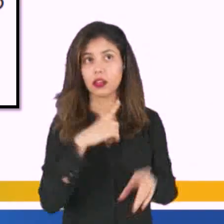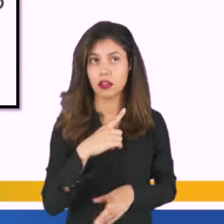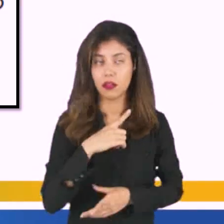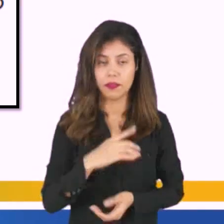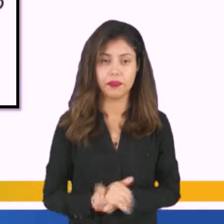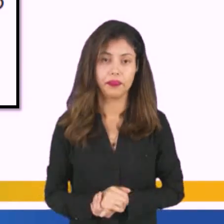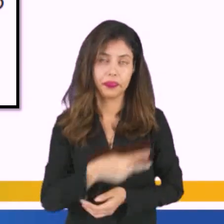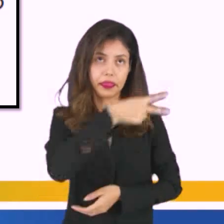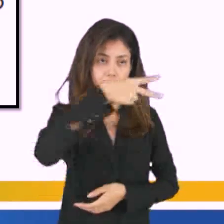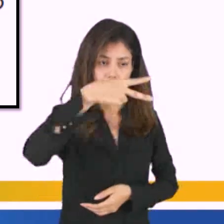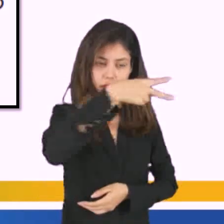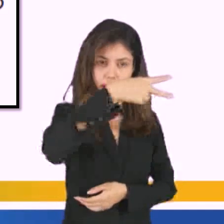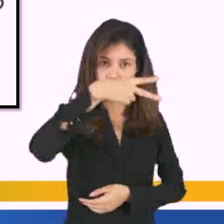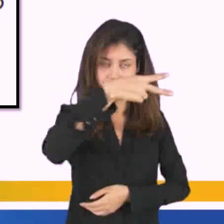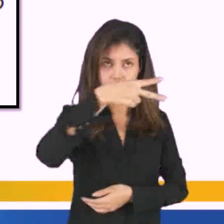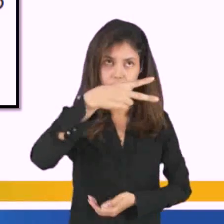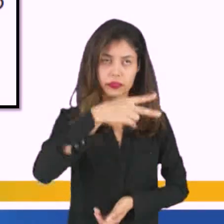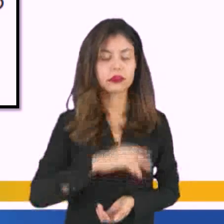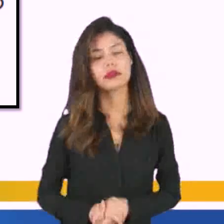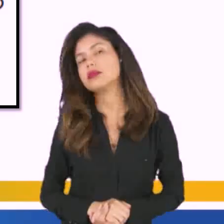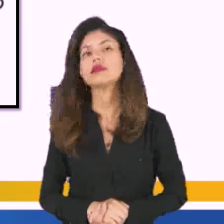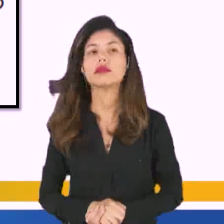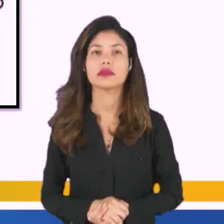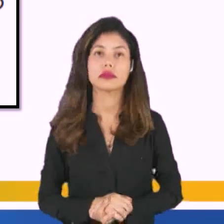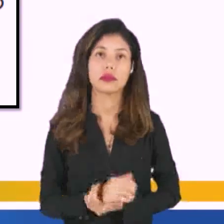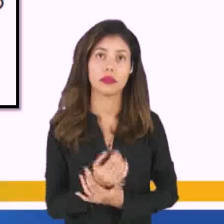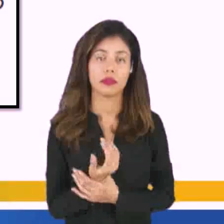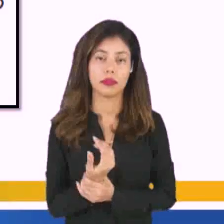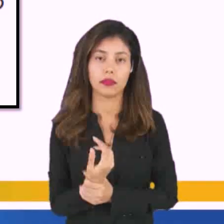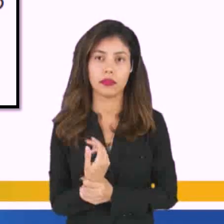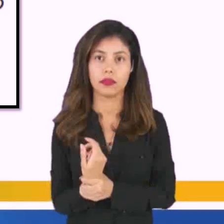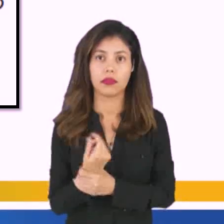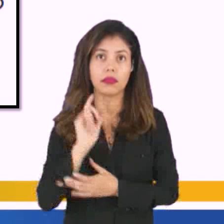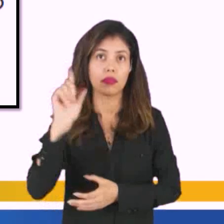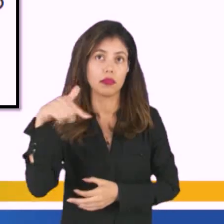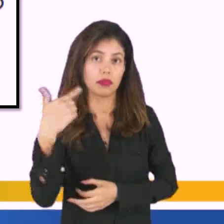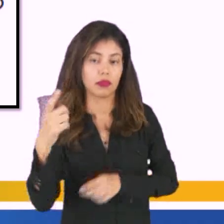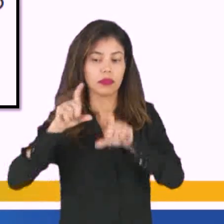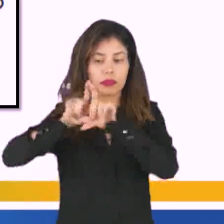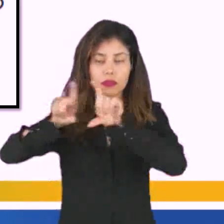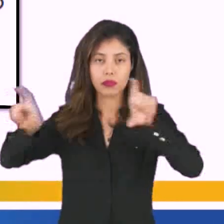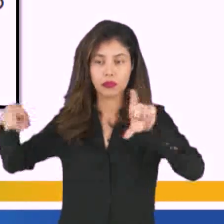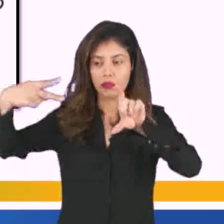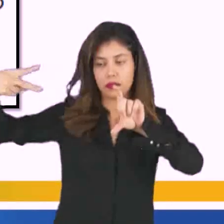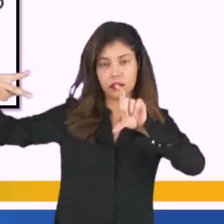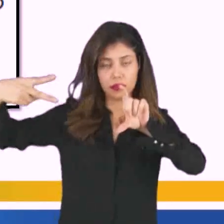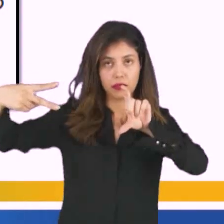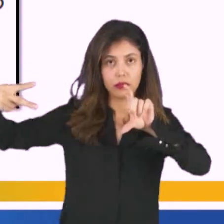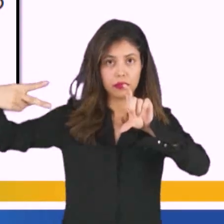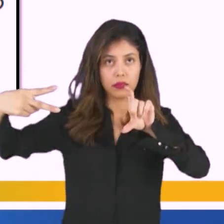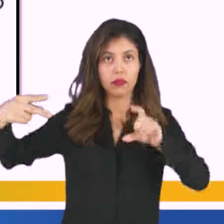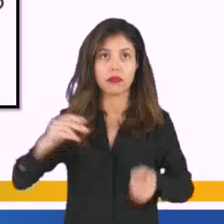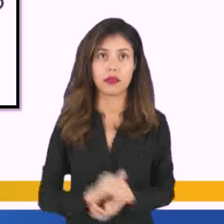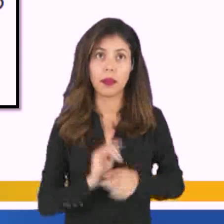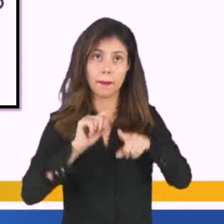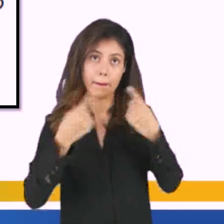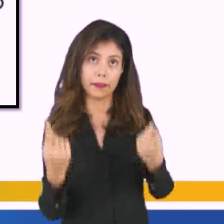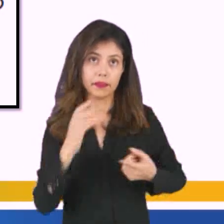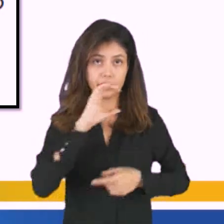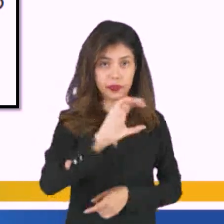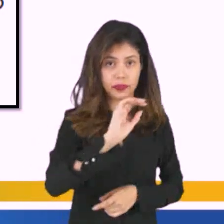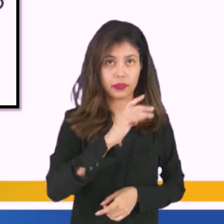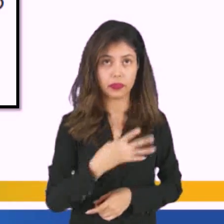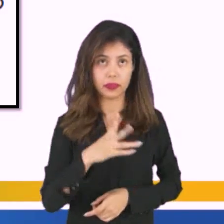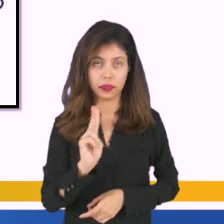primeiro carbono. E a próxima cadeia, ela tem um segundo carbono, porém eles têm a mesma